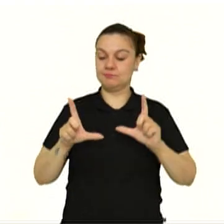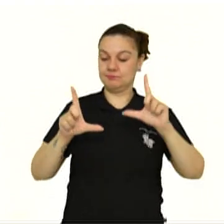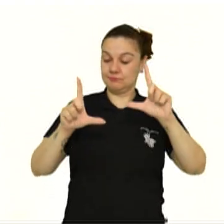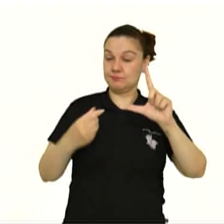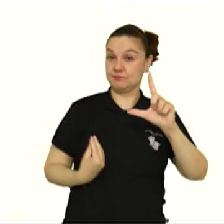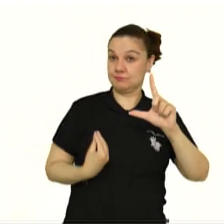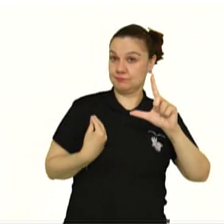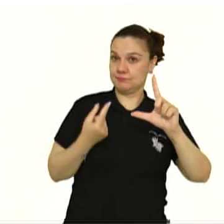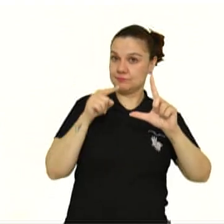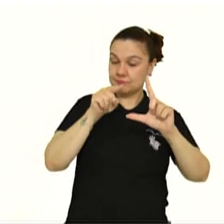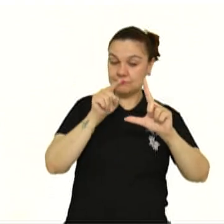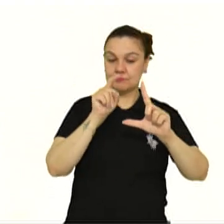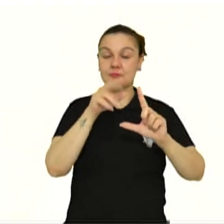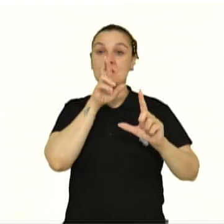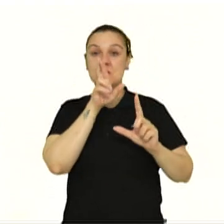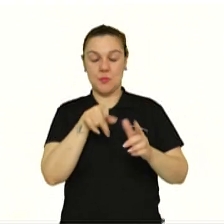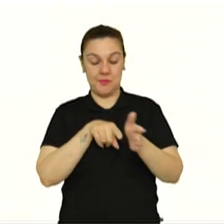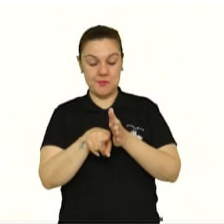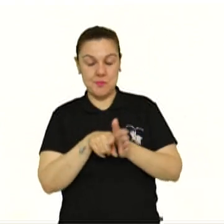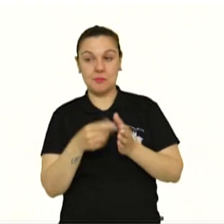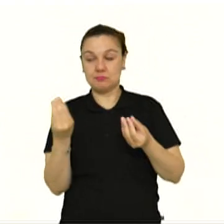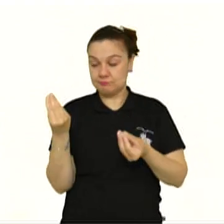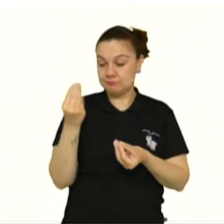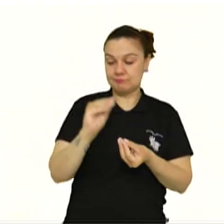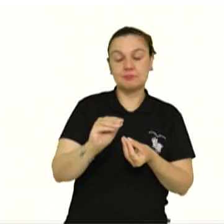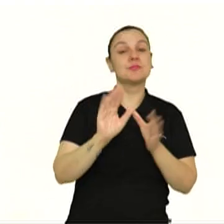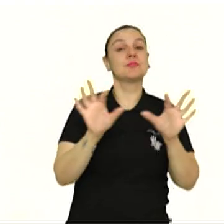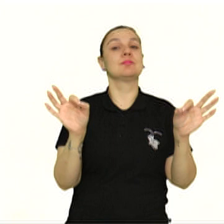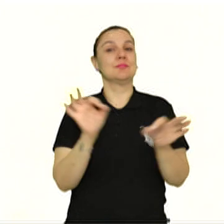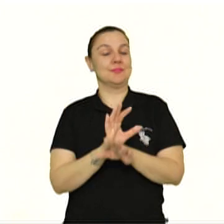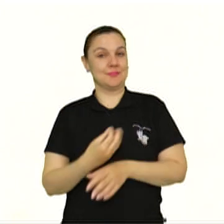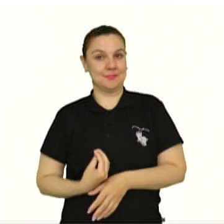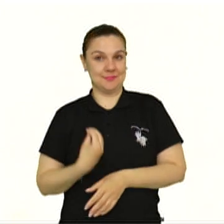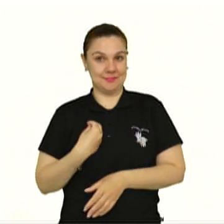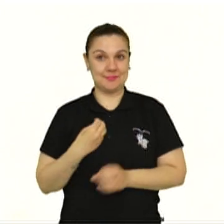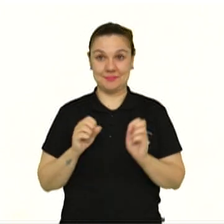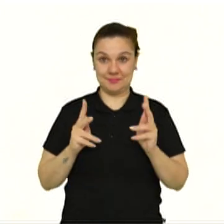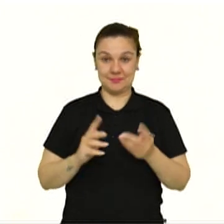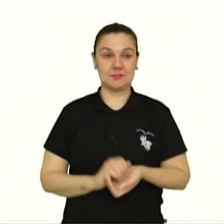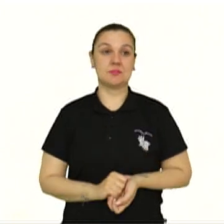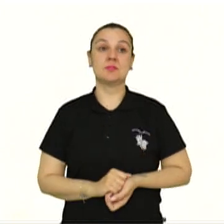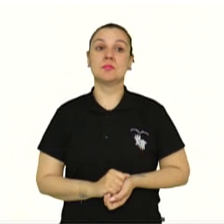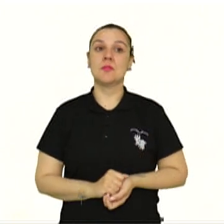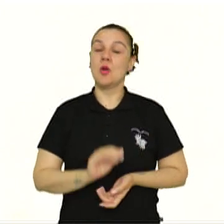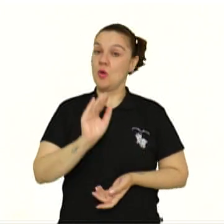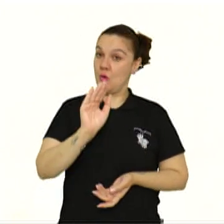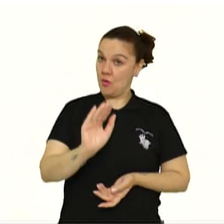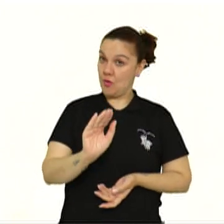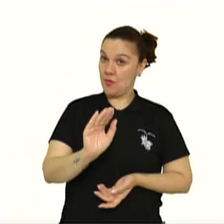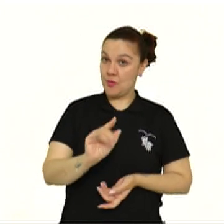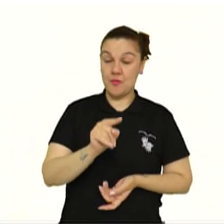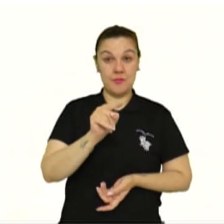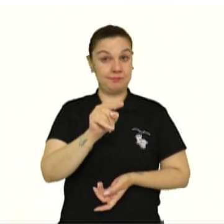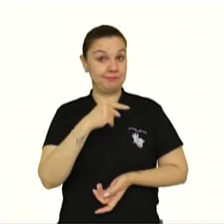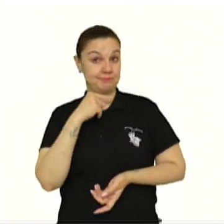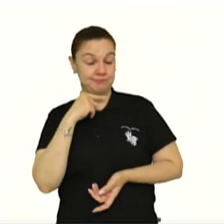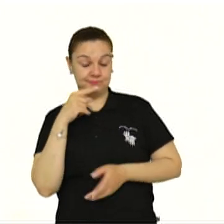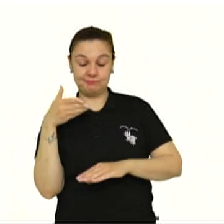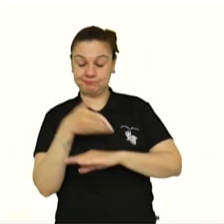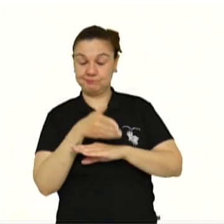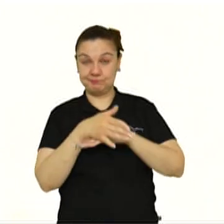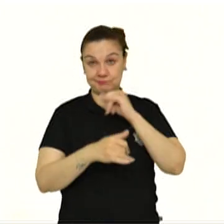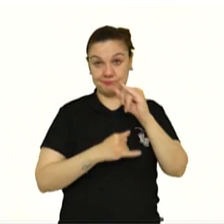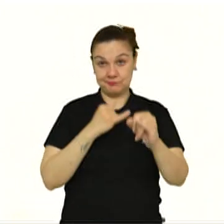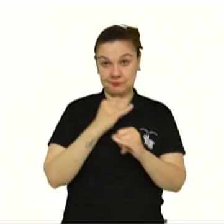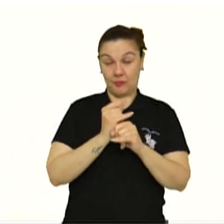presença, responder as questões, enviar e sua presença vai estar garantida na aula. Ou então, se você não tem essa opção,